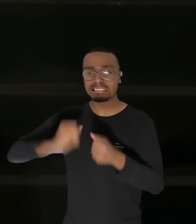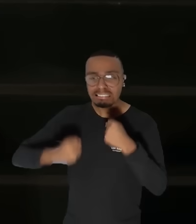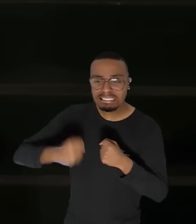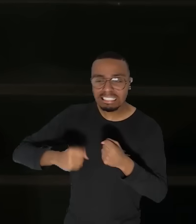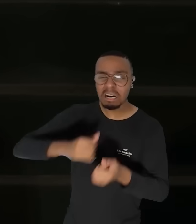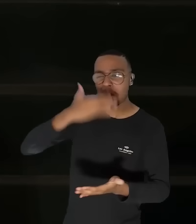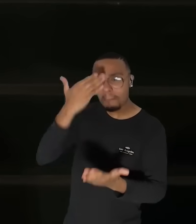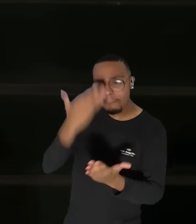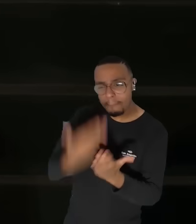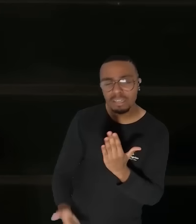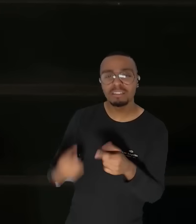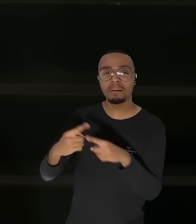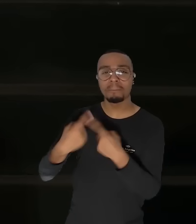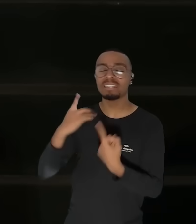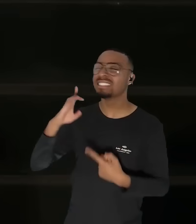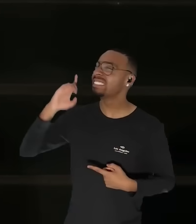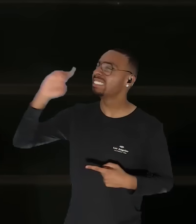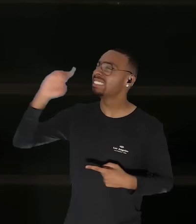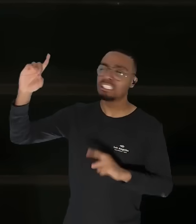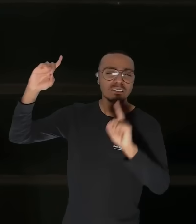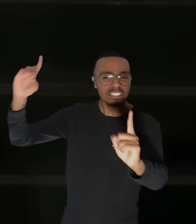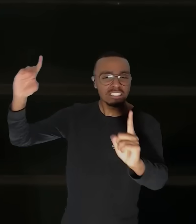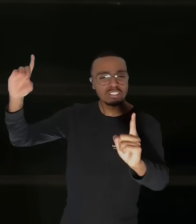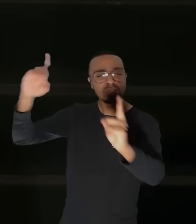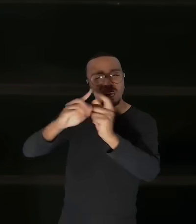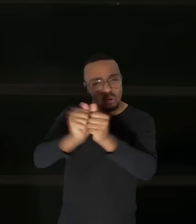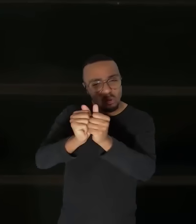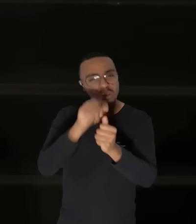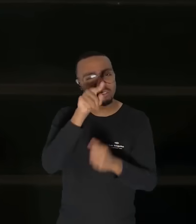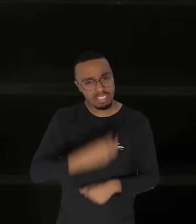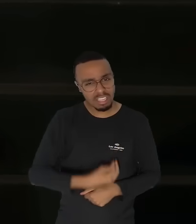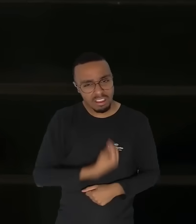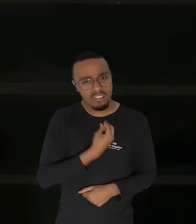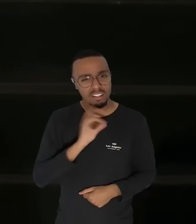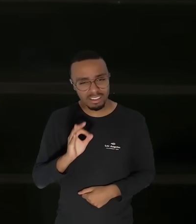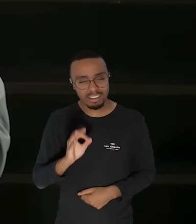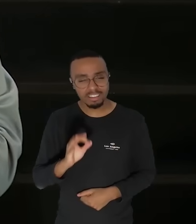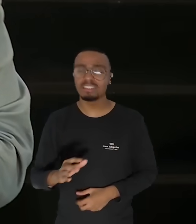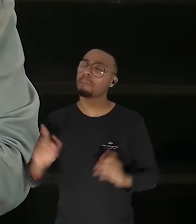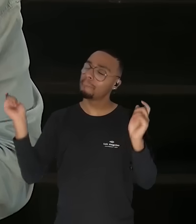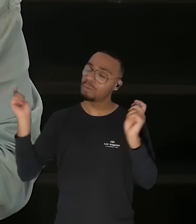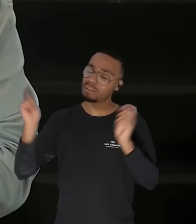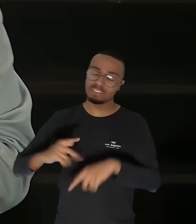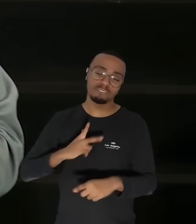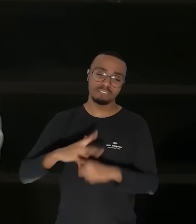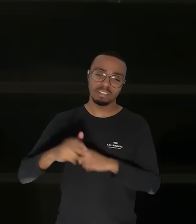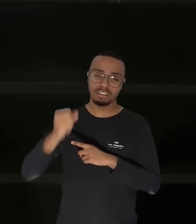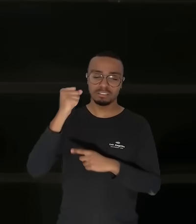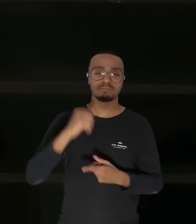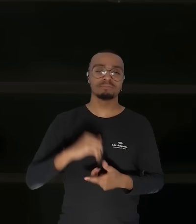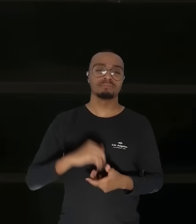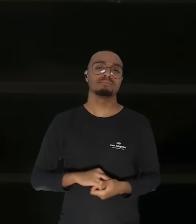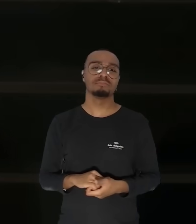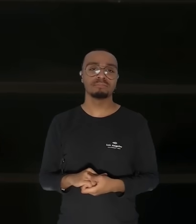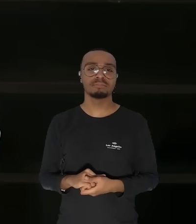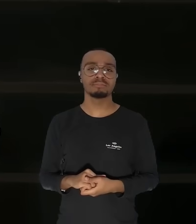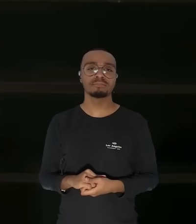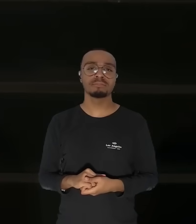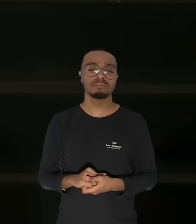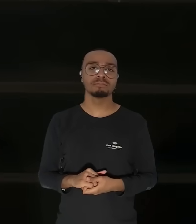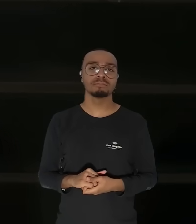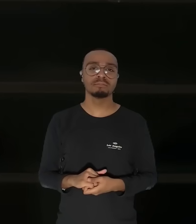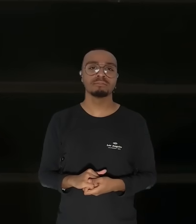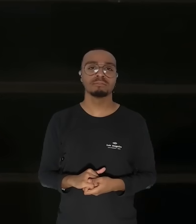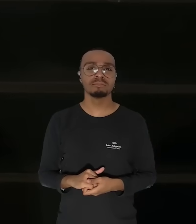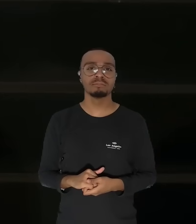gerando oportunidades para você. Oportunidades. A Bíblia diz que quando Jesus